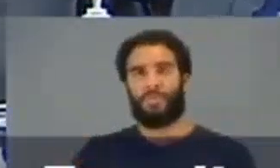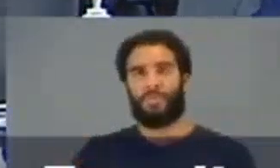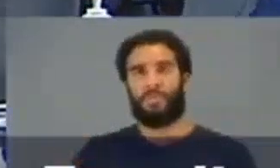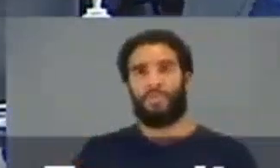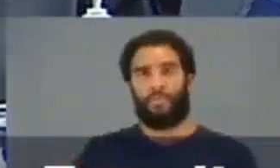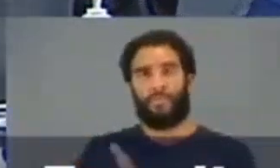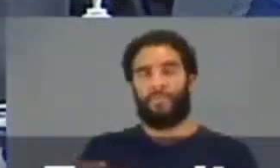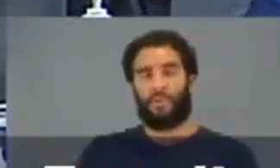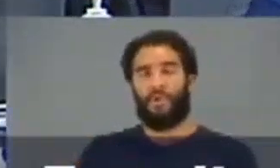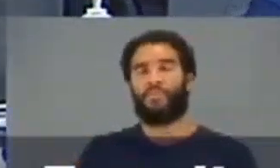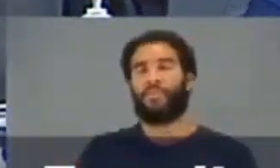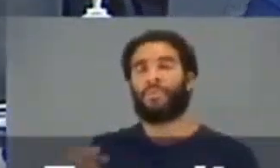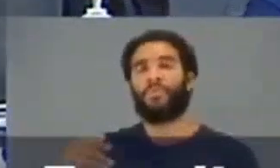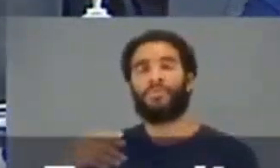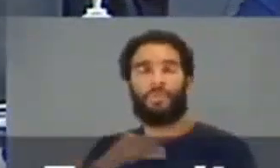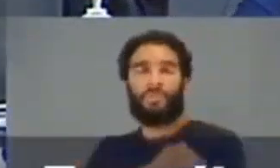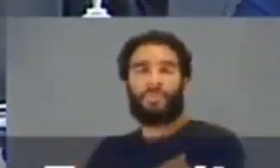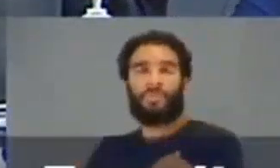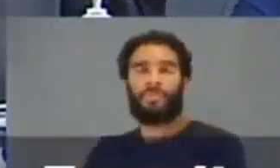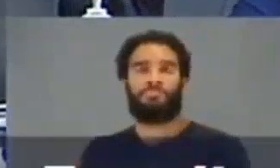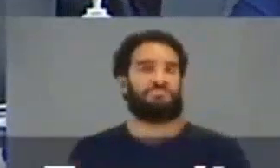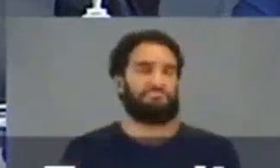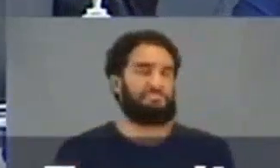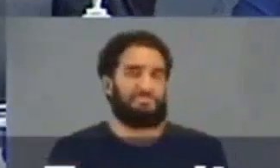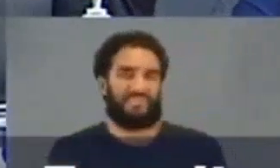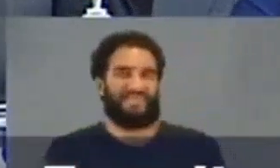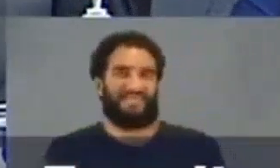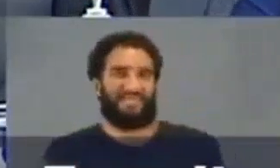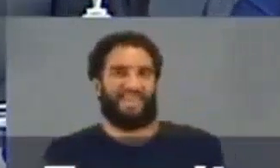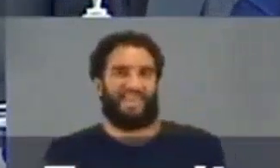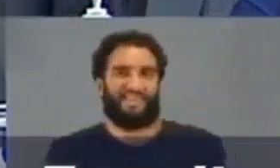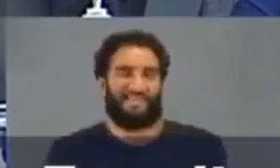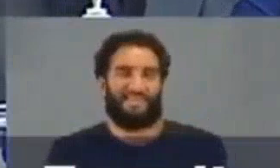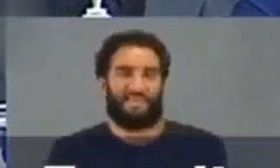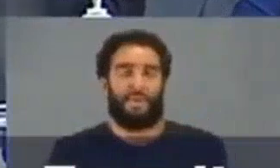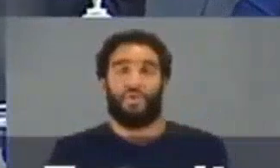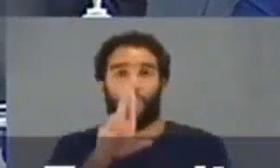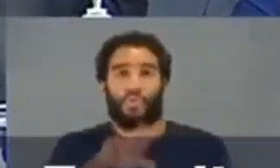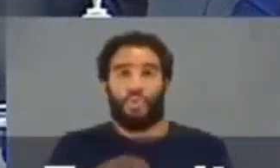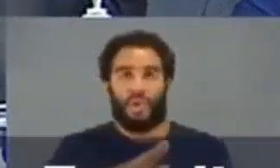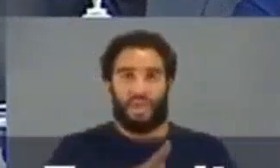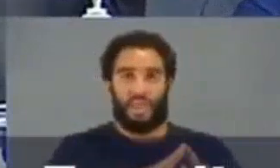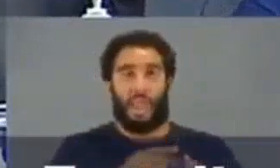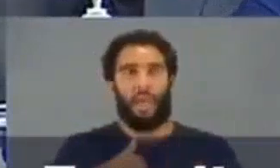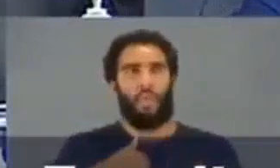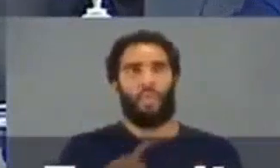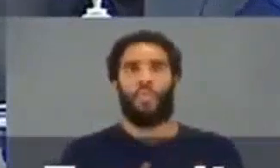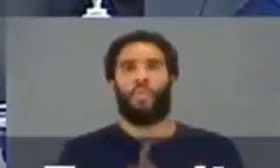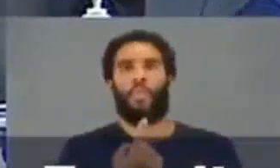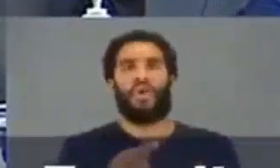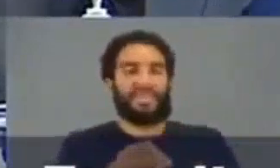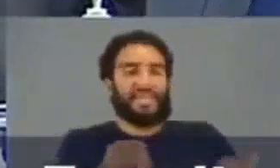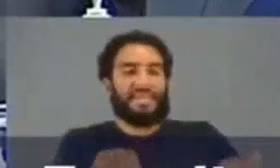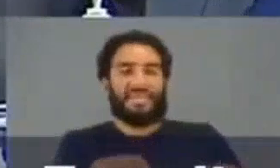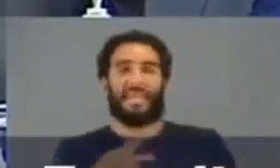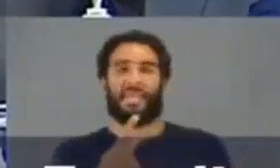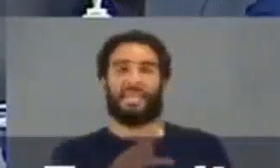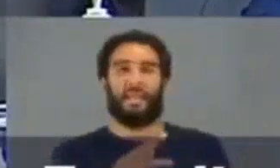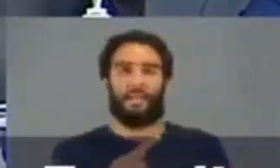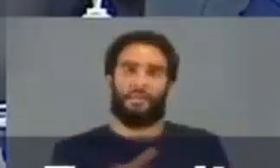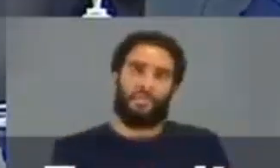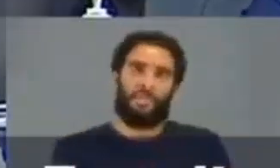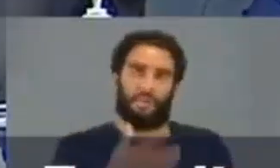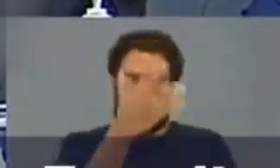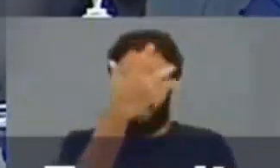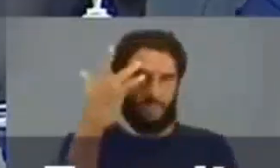Janeiro? Nenhuma. Nunca tive na casa dele, tive na sala dele uma vez para me apresentar, porque se tu é superintendente do Estado, tu